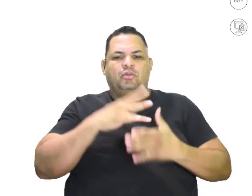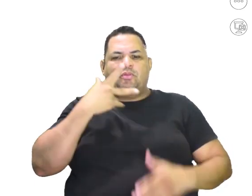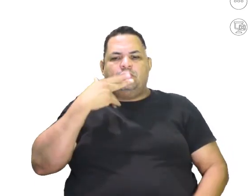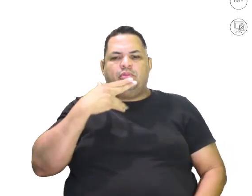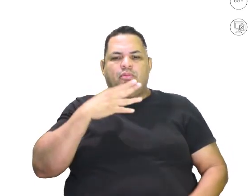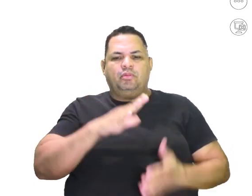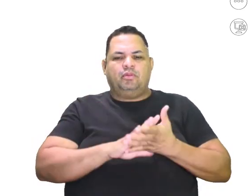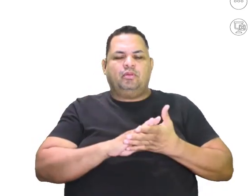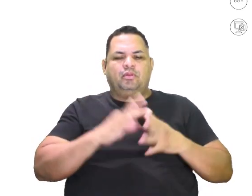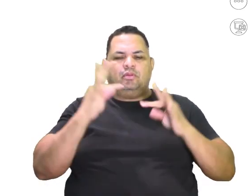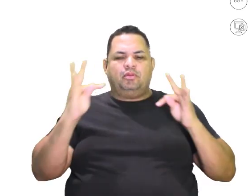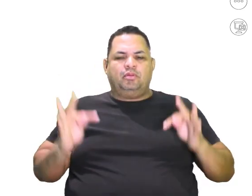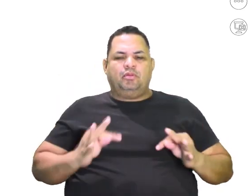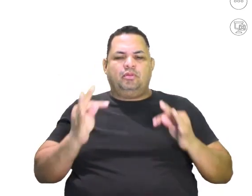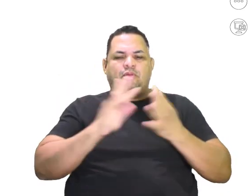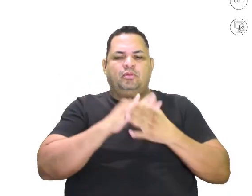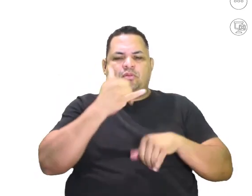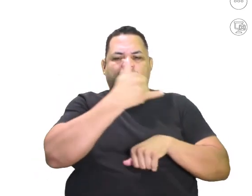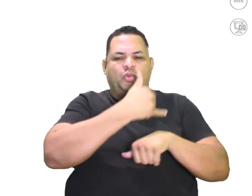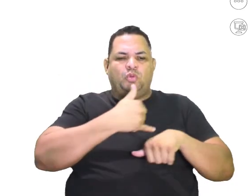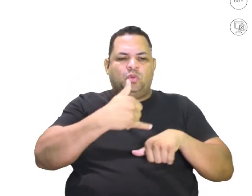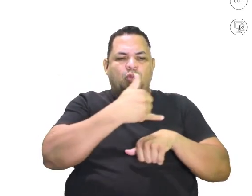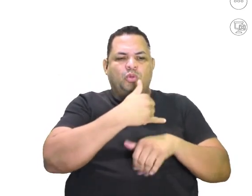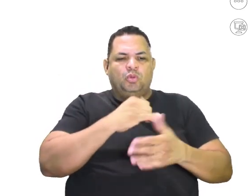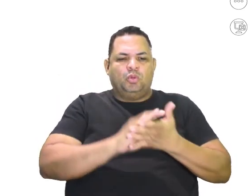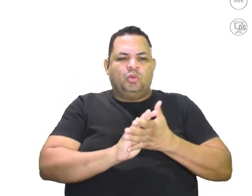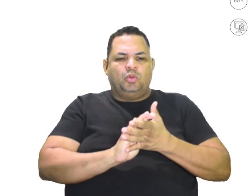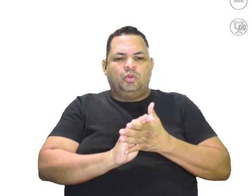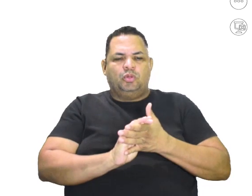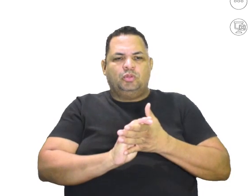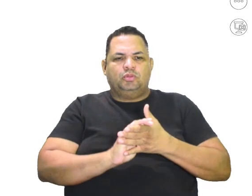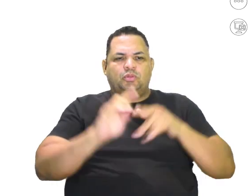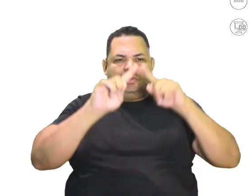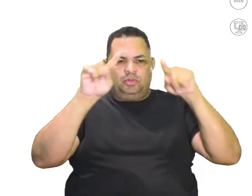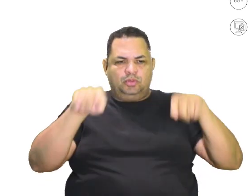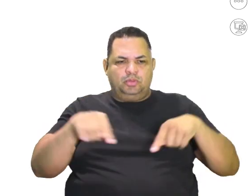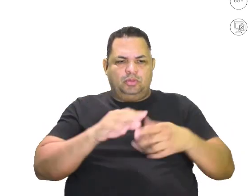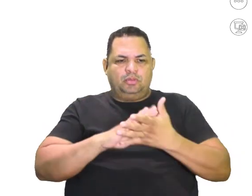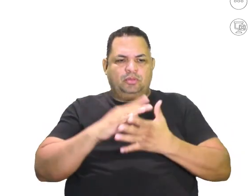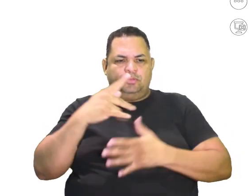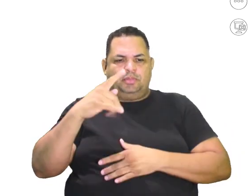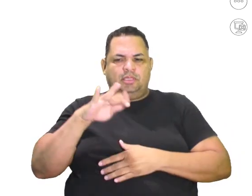1893, com a técnica do óleo sobre a tela. E está em São Paulo, na Pinacoteca.